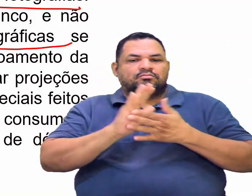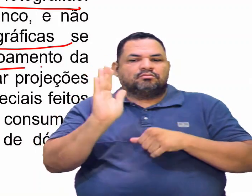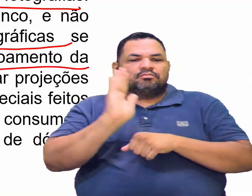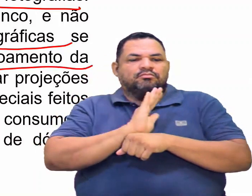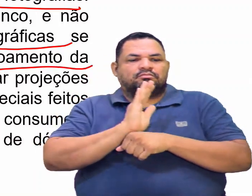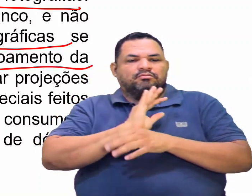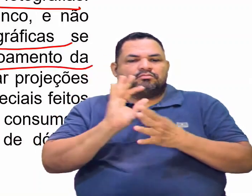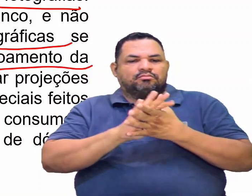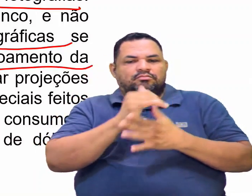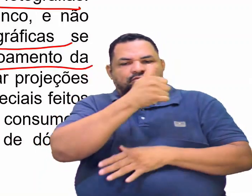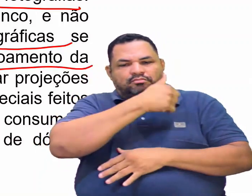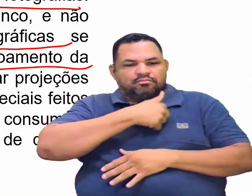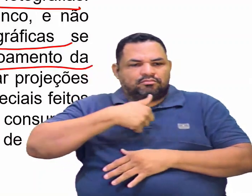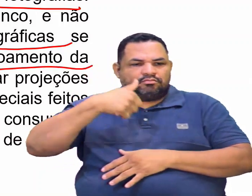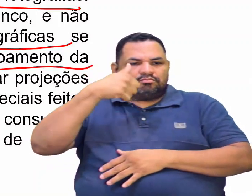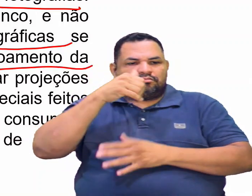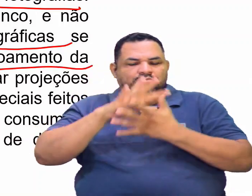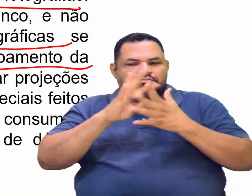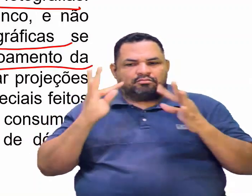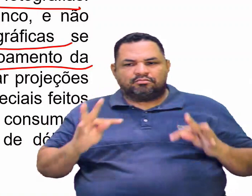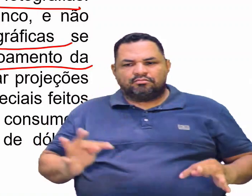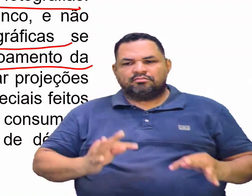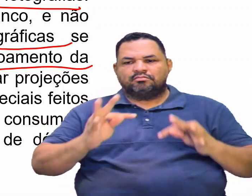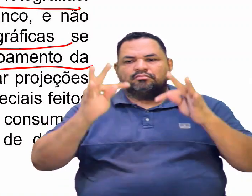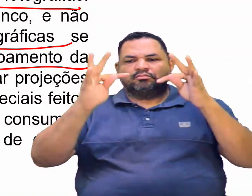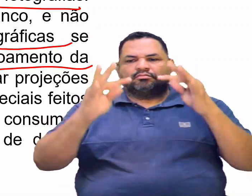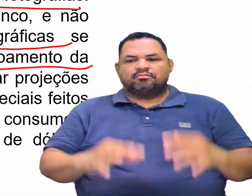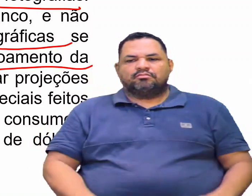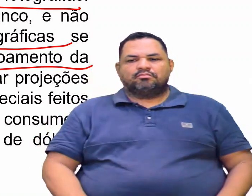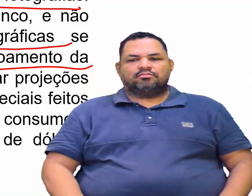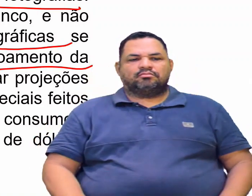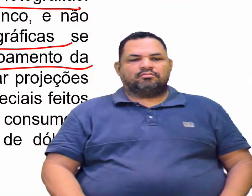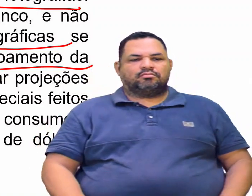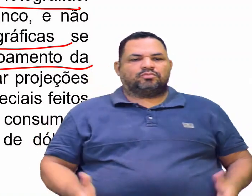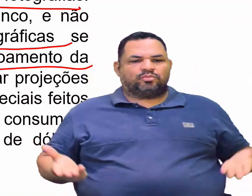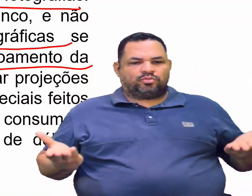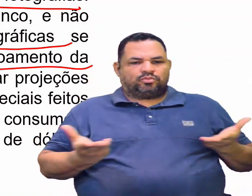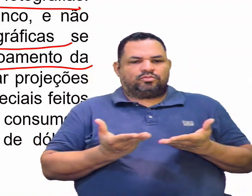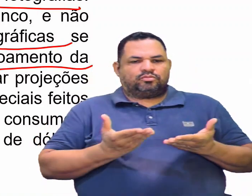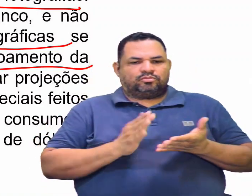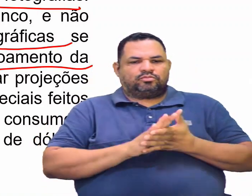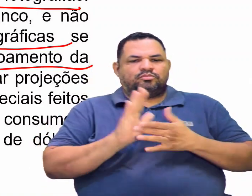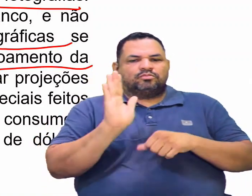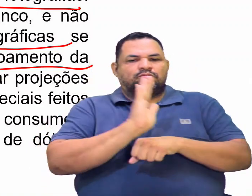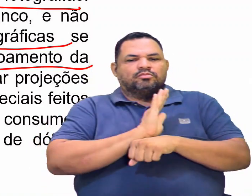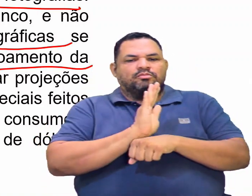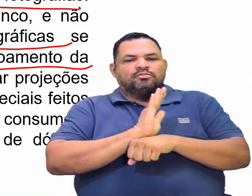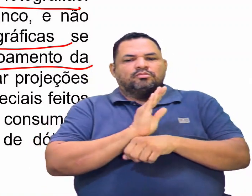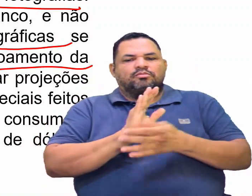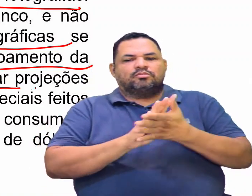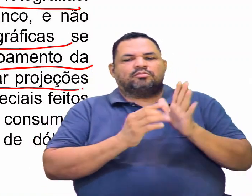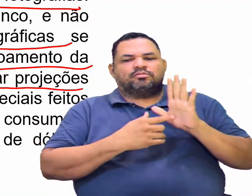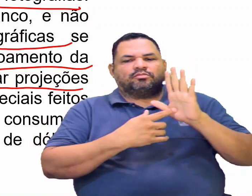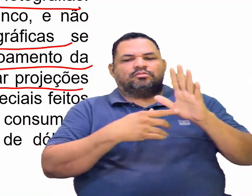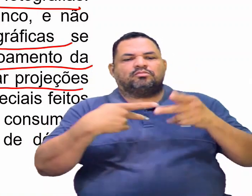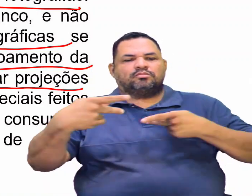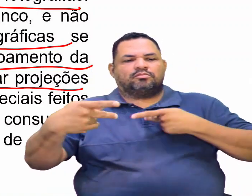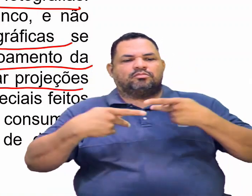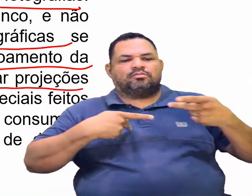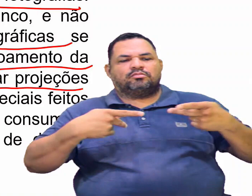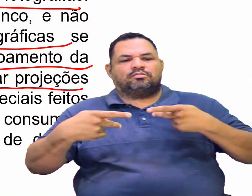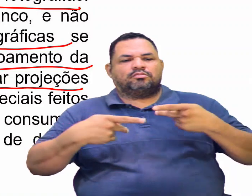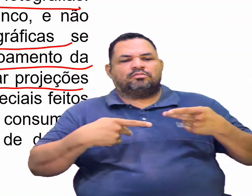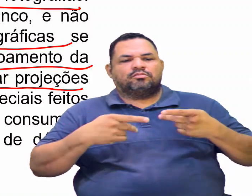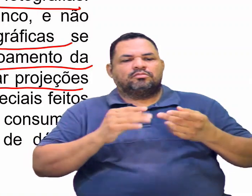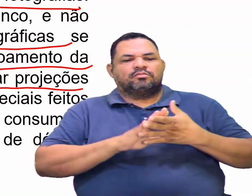o aperfeiçoamento da tecnologia. Hoje, o cinema já consegue revelar